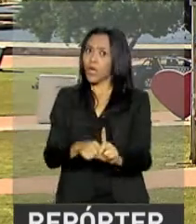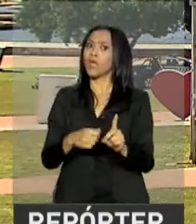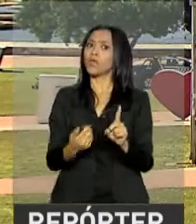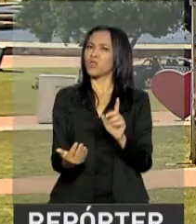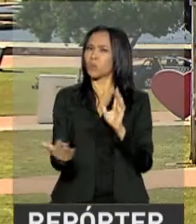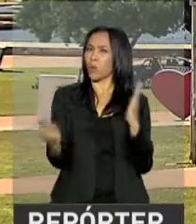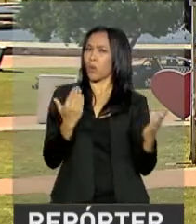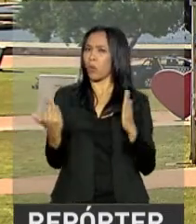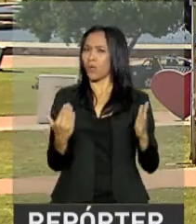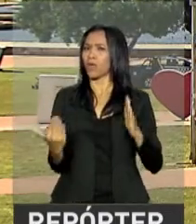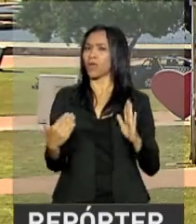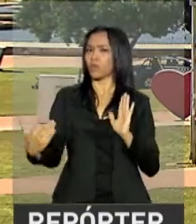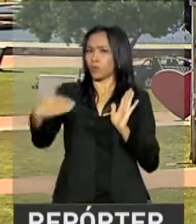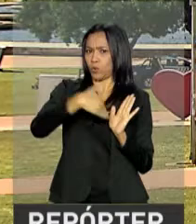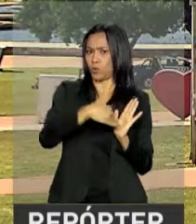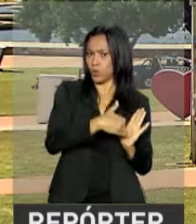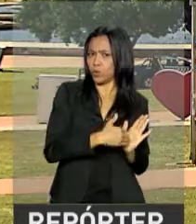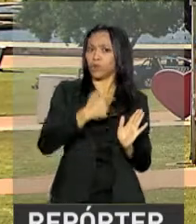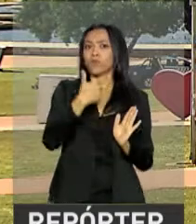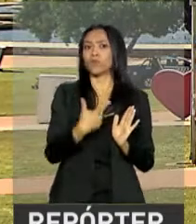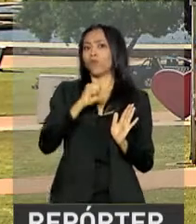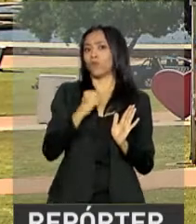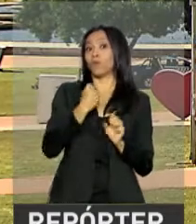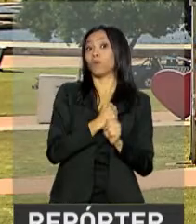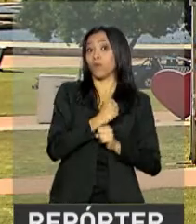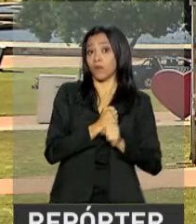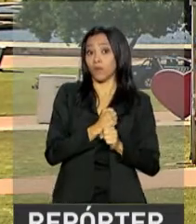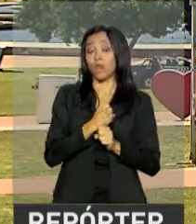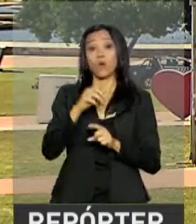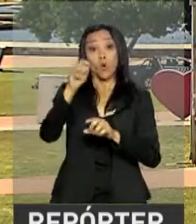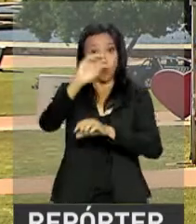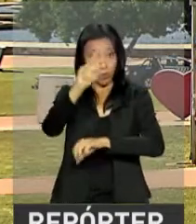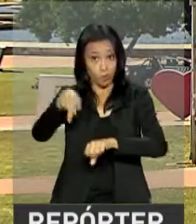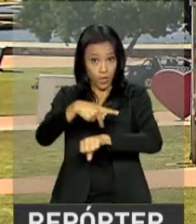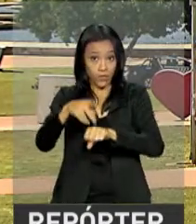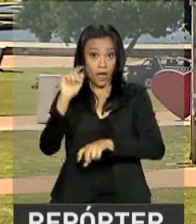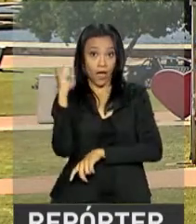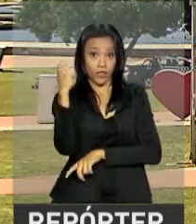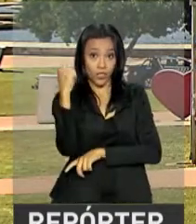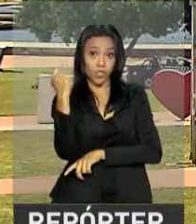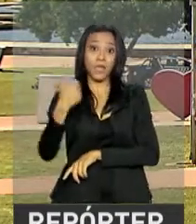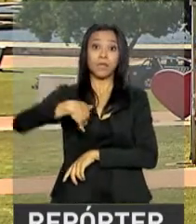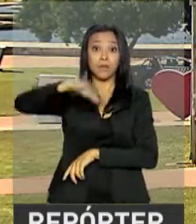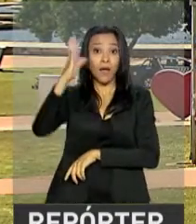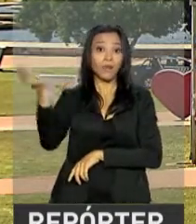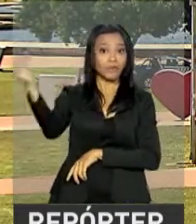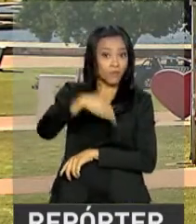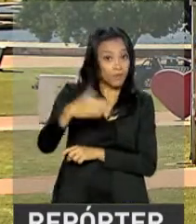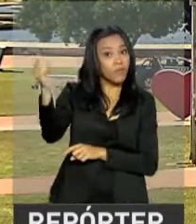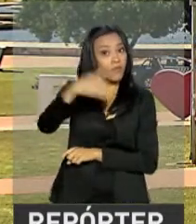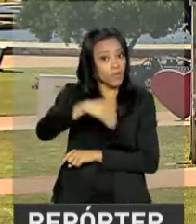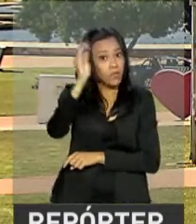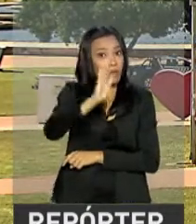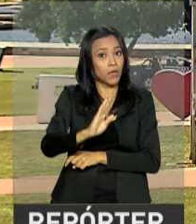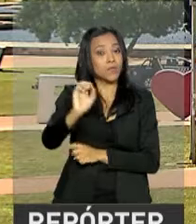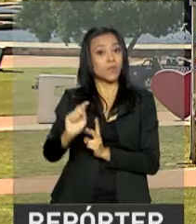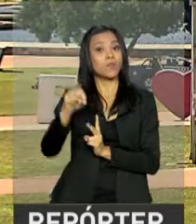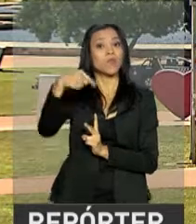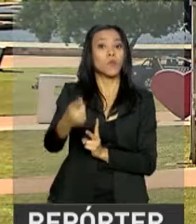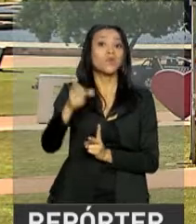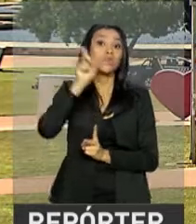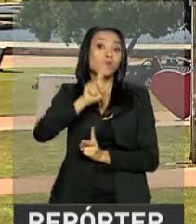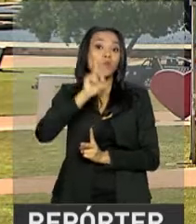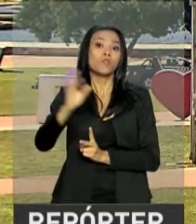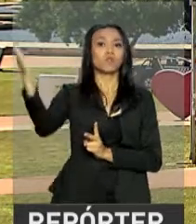dos últimos 28 anos. A Argentina é o país que mais envia visitantes ao Brasil. Em seguida, vem os